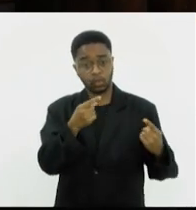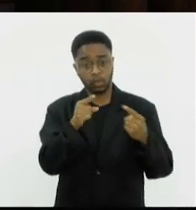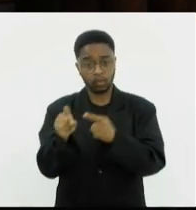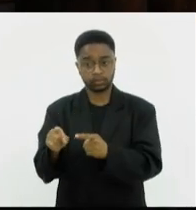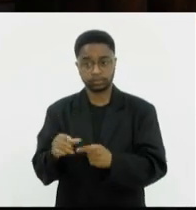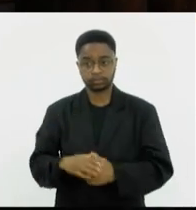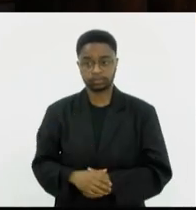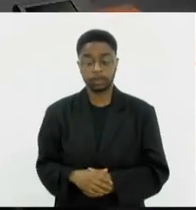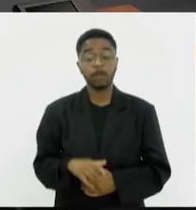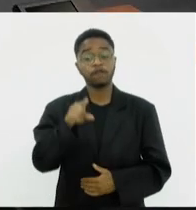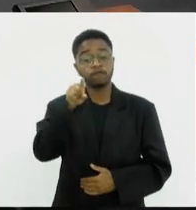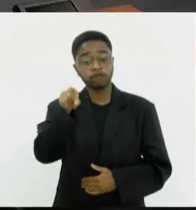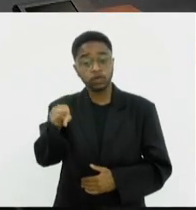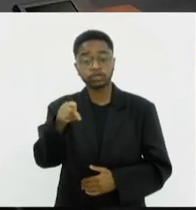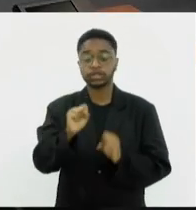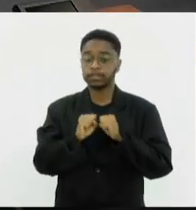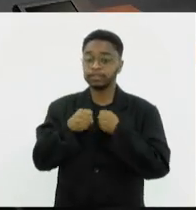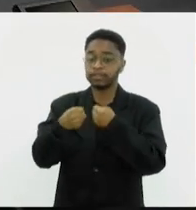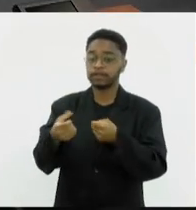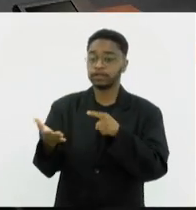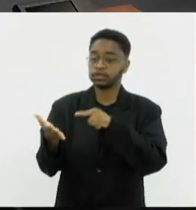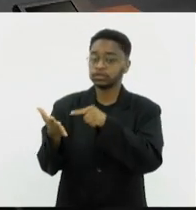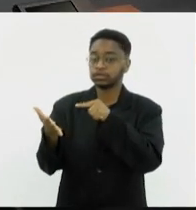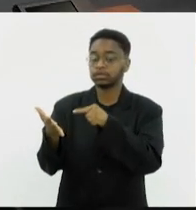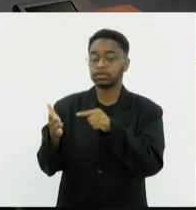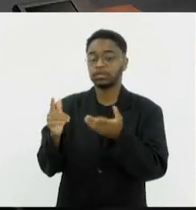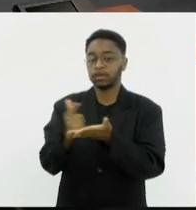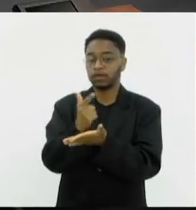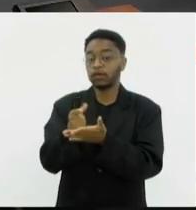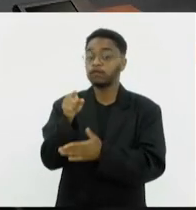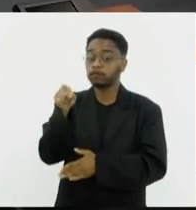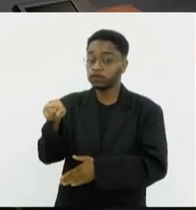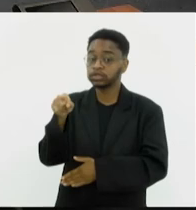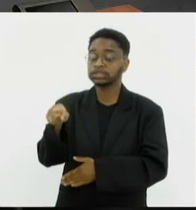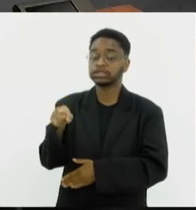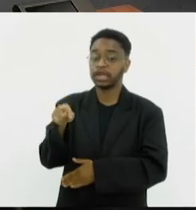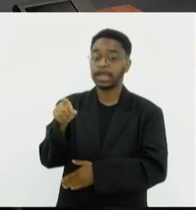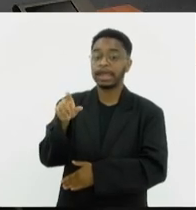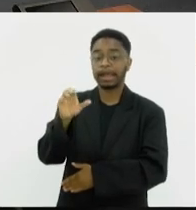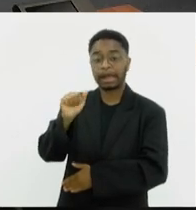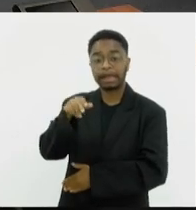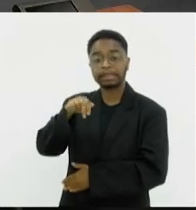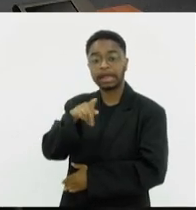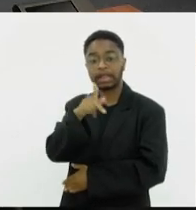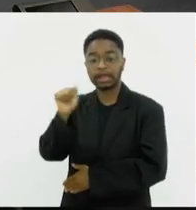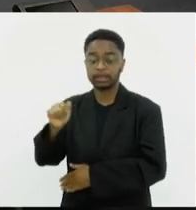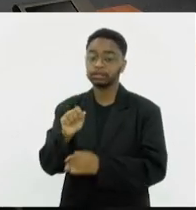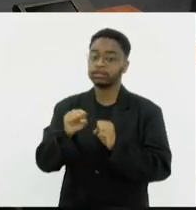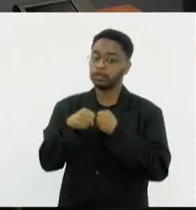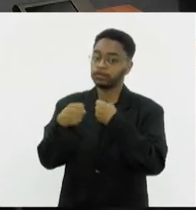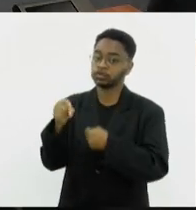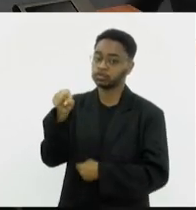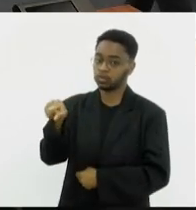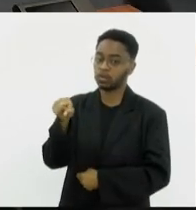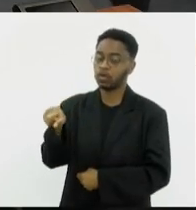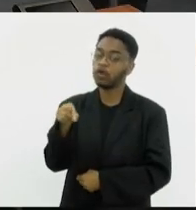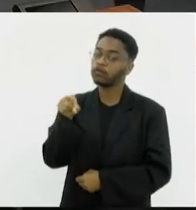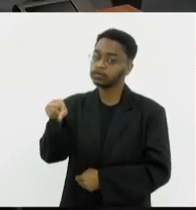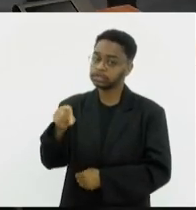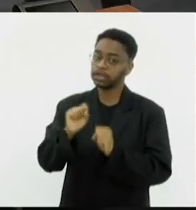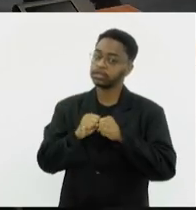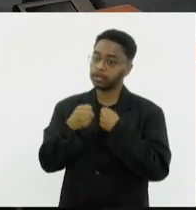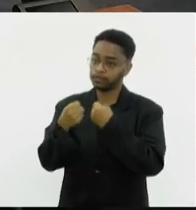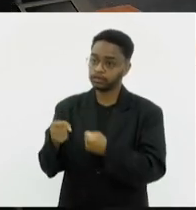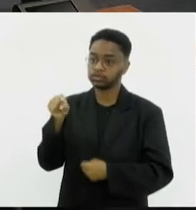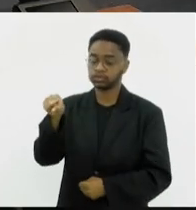Deputado, você deputado, é defensor deputado, disso aqui. Você é canalha, Flávio, defensor disso aqui. Deputado, você Flávio, é defensor